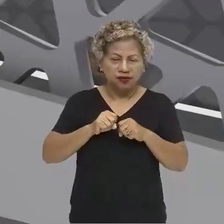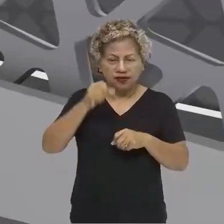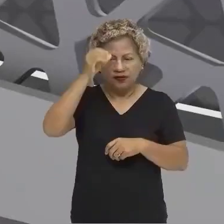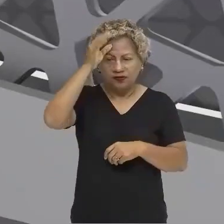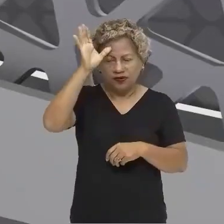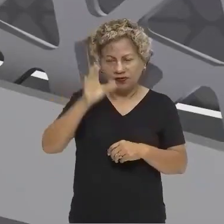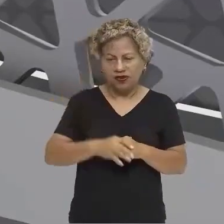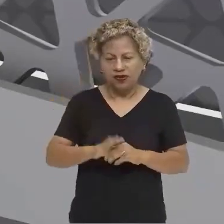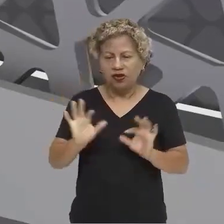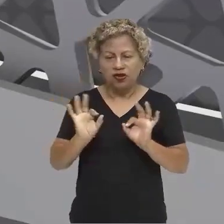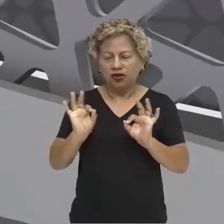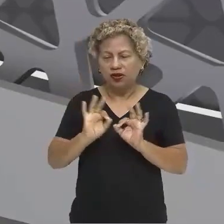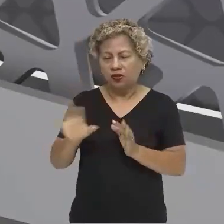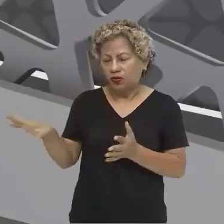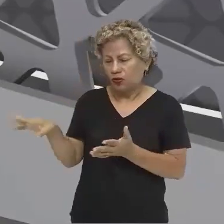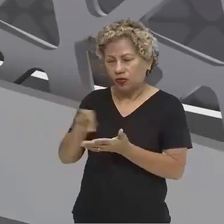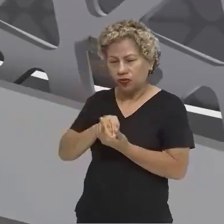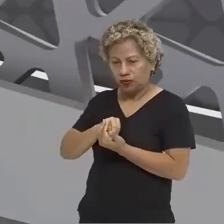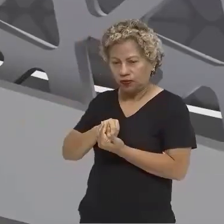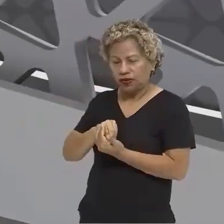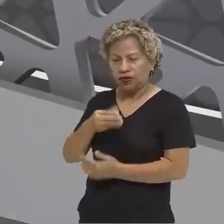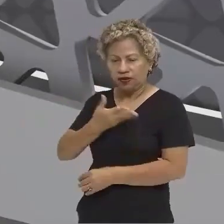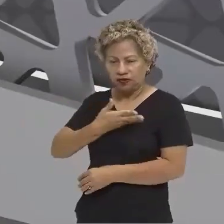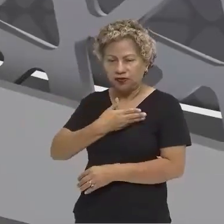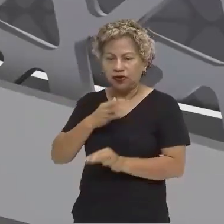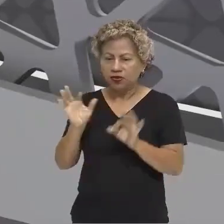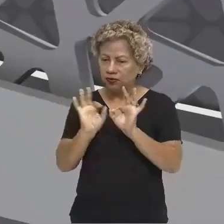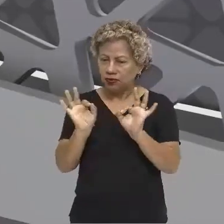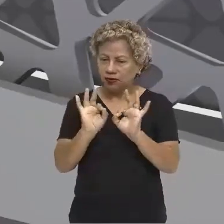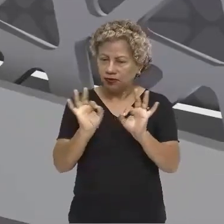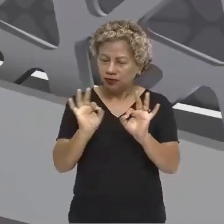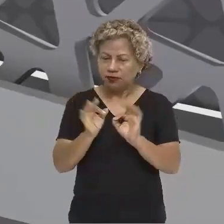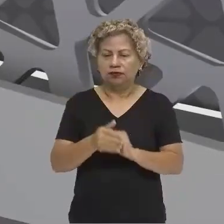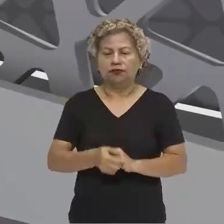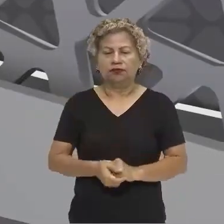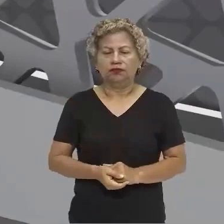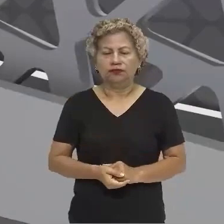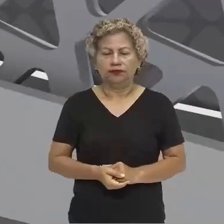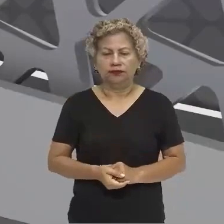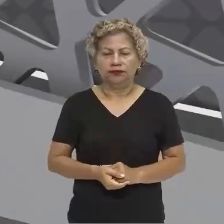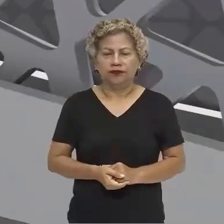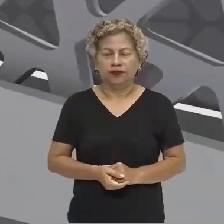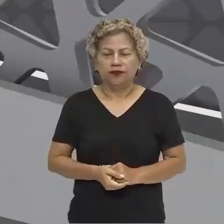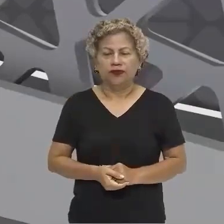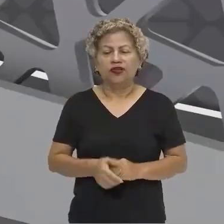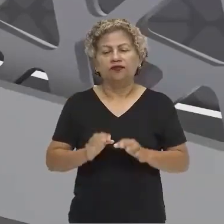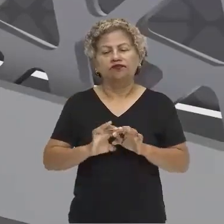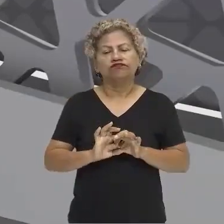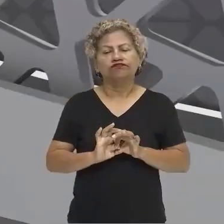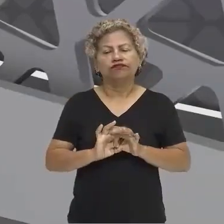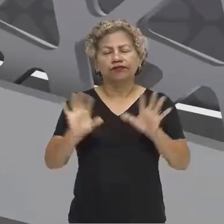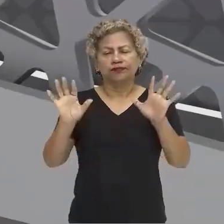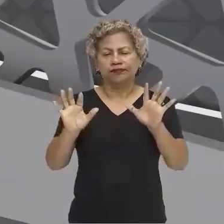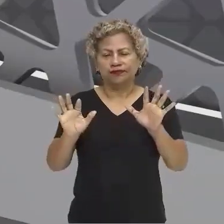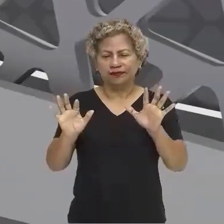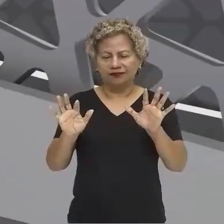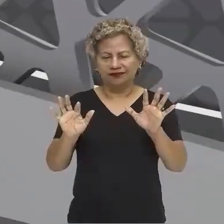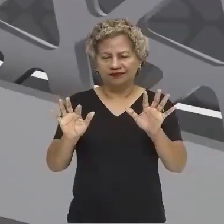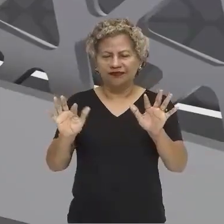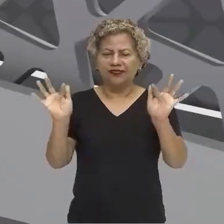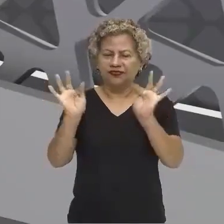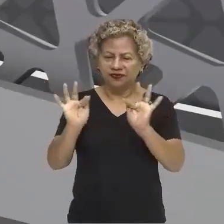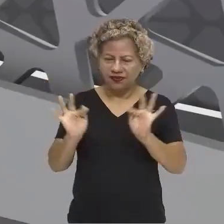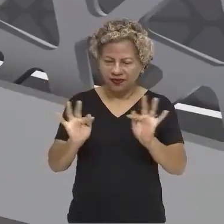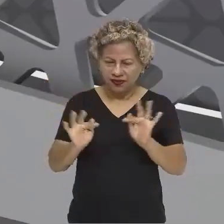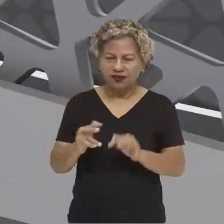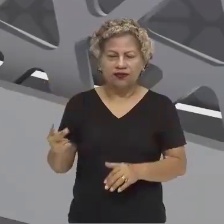fez, mas tentar resolver, tentar elaborar, né? E a alegria, a liberdade, tudo isso, sabe, são